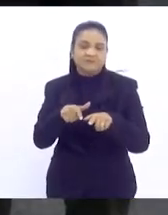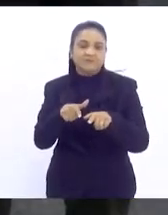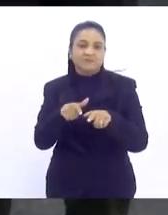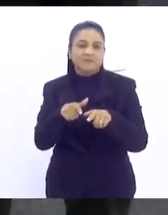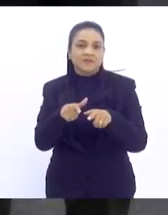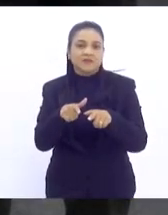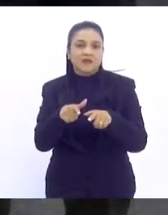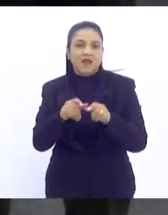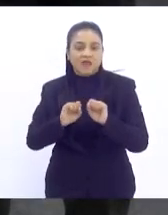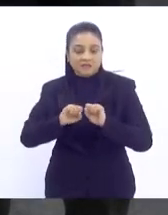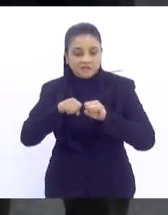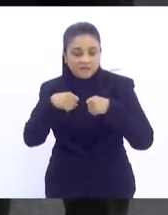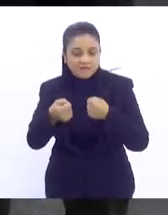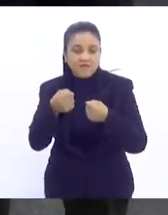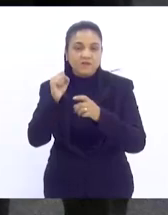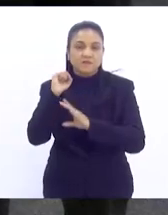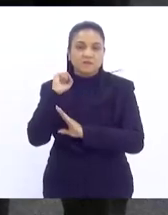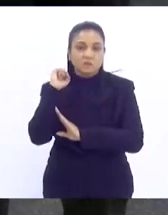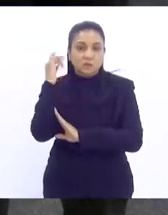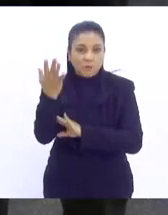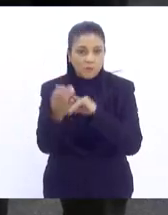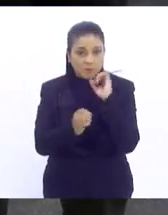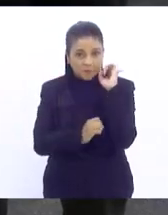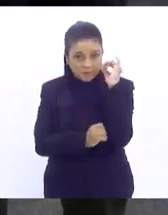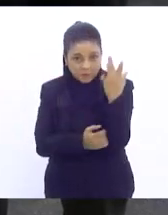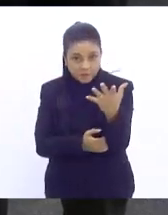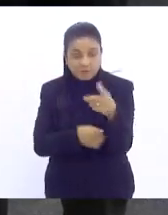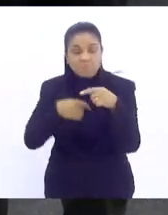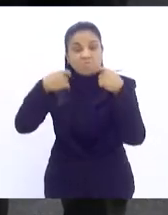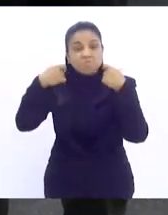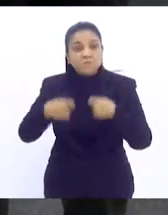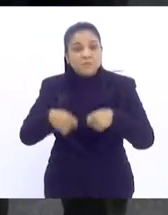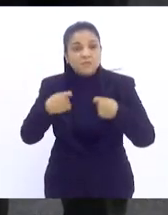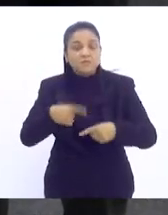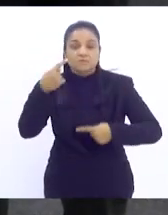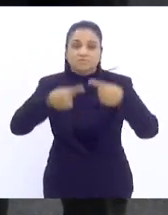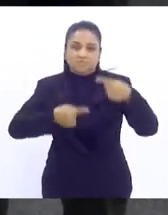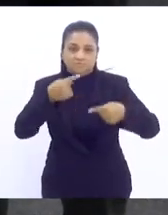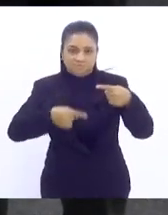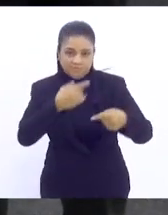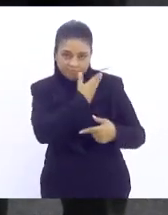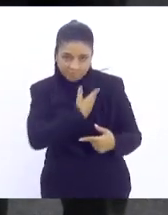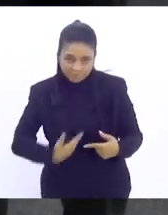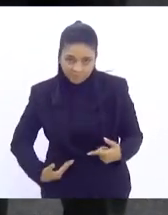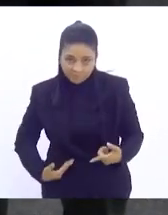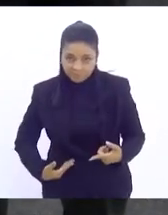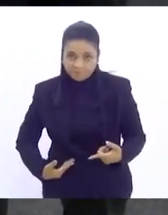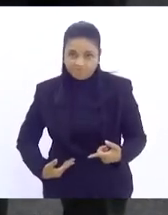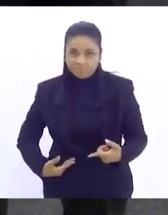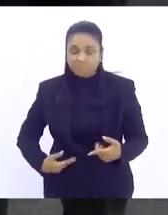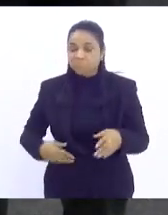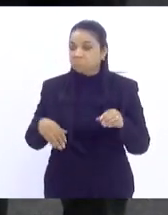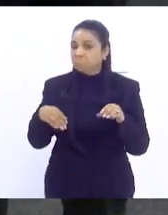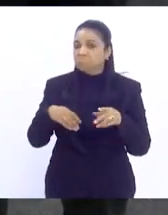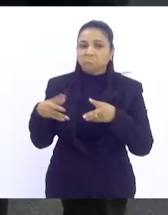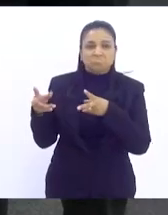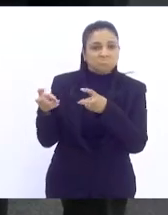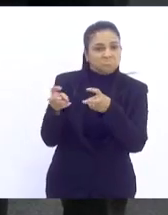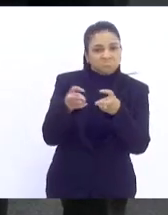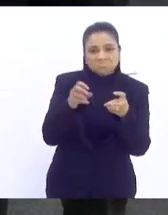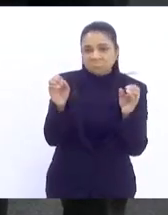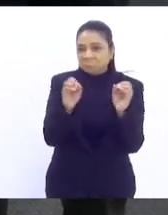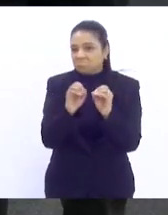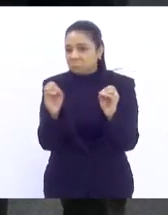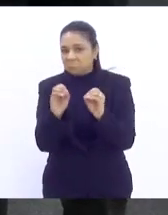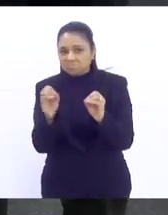à defesa do meio ambiente o fato é precisamos de debate público não vi nenhum debate público é